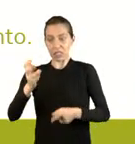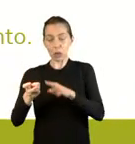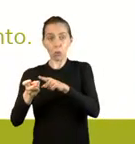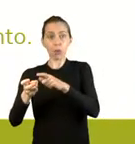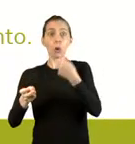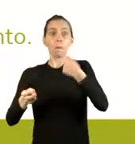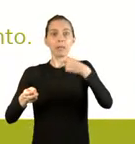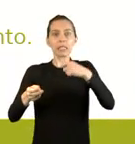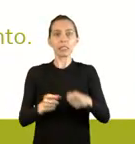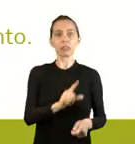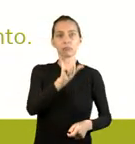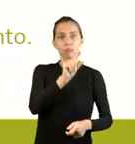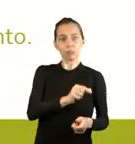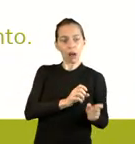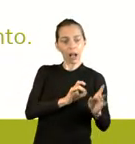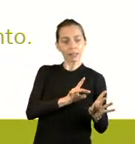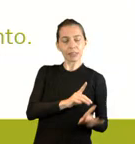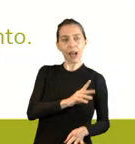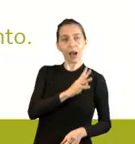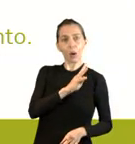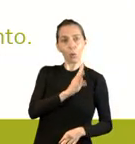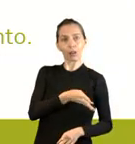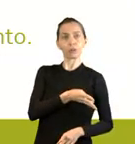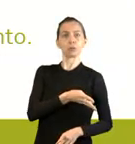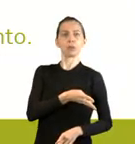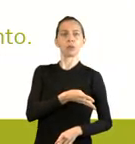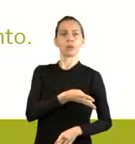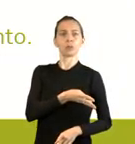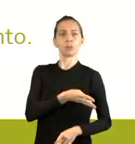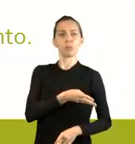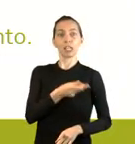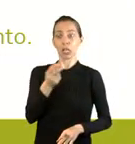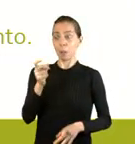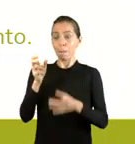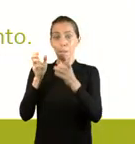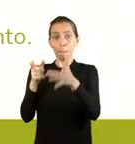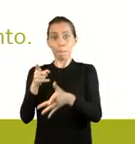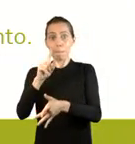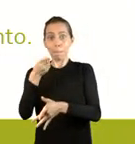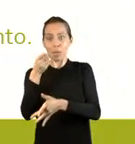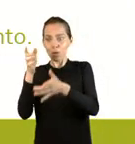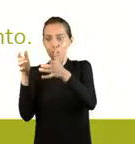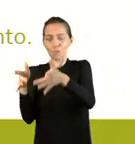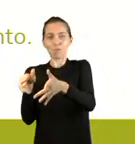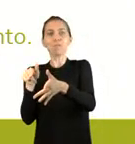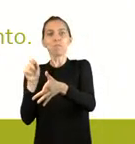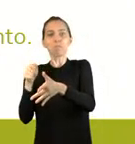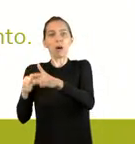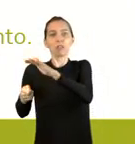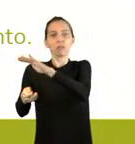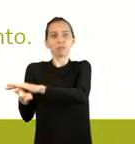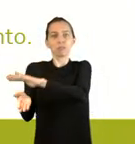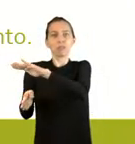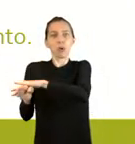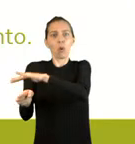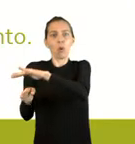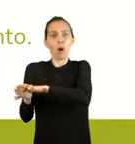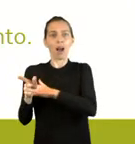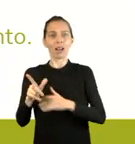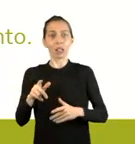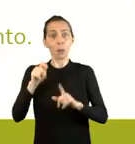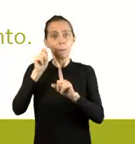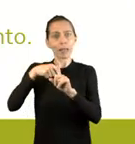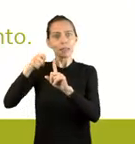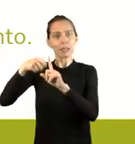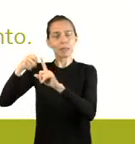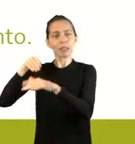virar a partir disso. Agora, se eu ganho 5 mil e gasto 4 mil, eu tenho uma margem. Todo mês eu guardo R$1.000 e vou ter sempre uma margem,